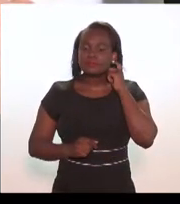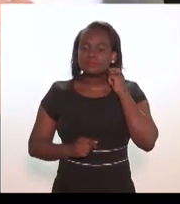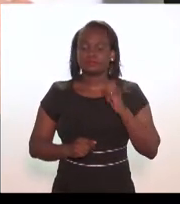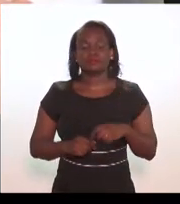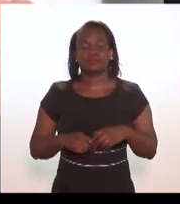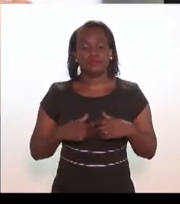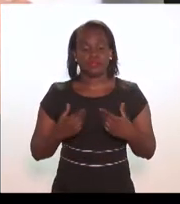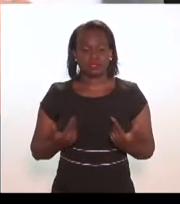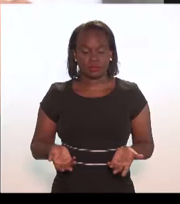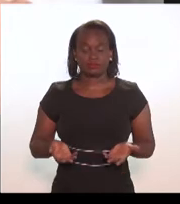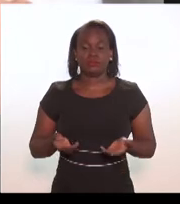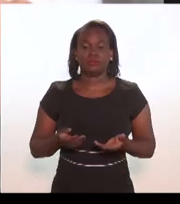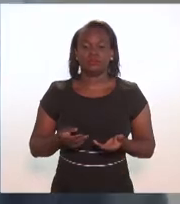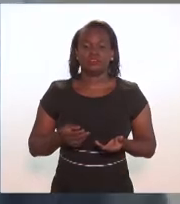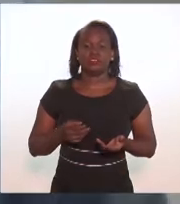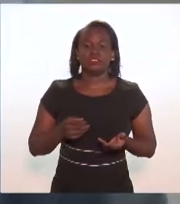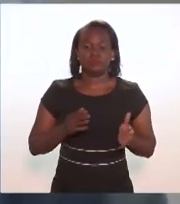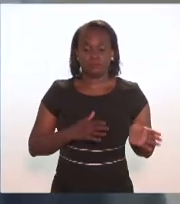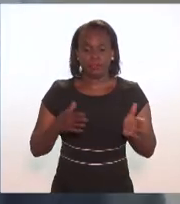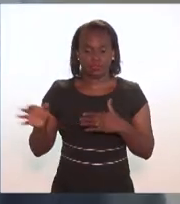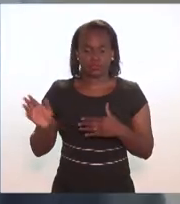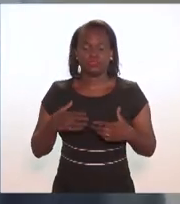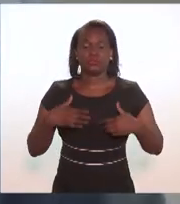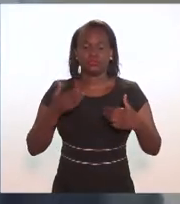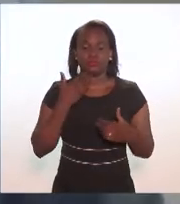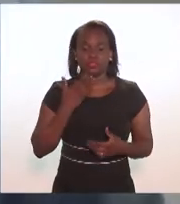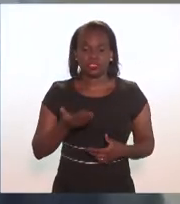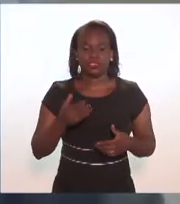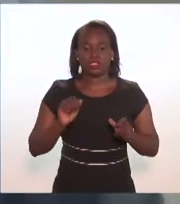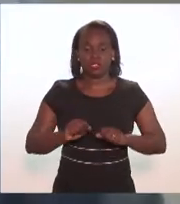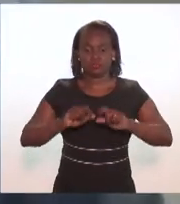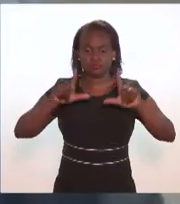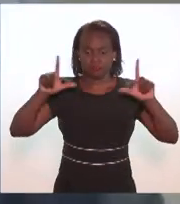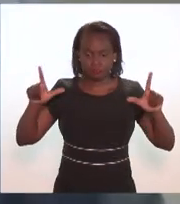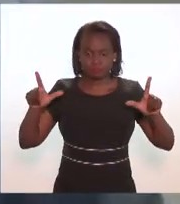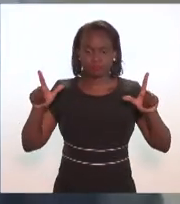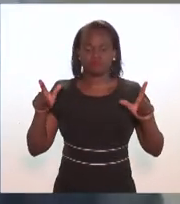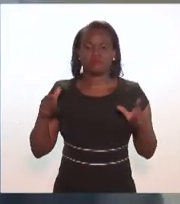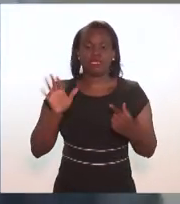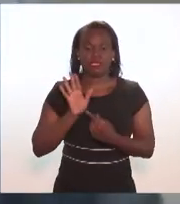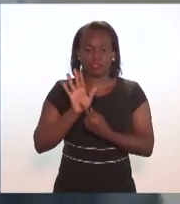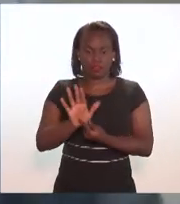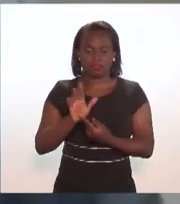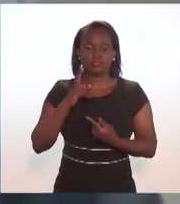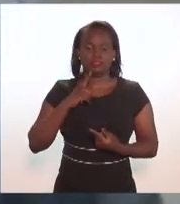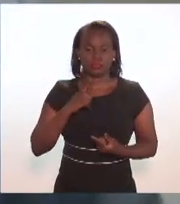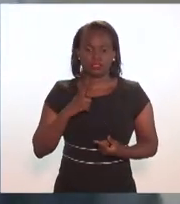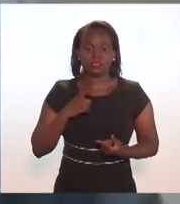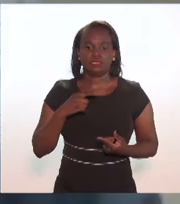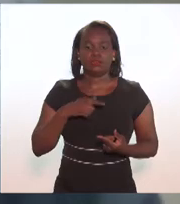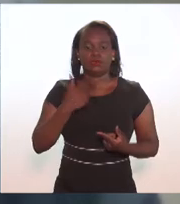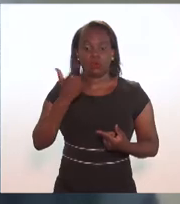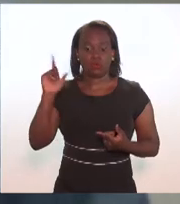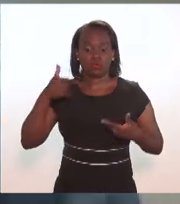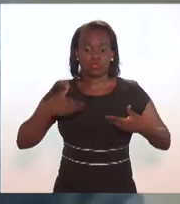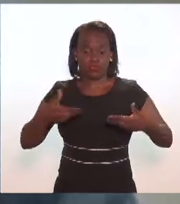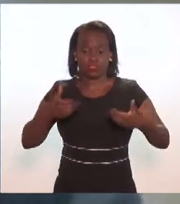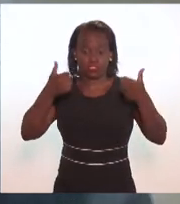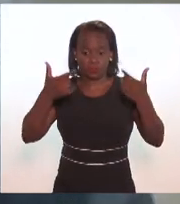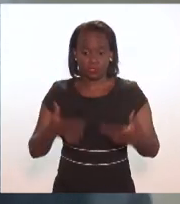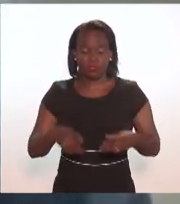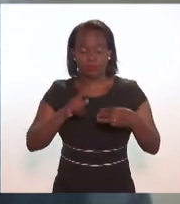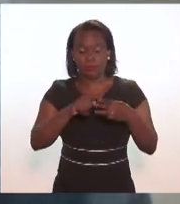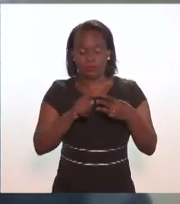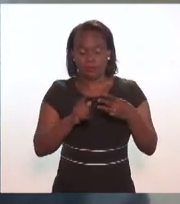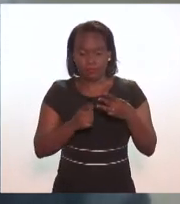Com a sua anuência, então, eu vou pedir que eu vou compartilhar uma tela aqui com uma apresentação para que a gente atenda a outra convocação, os três